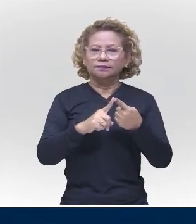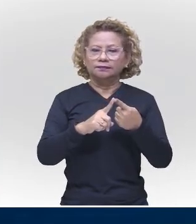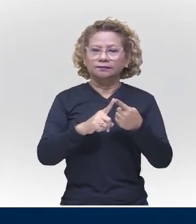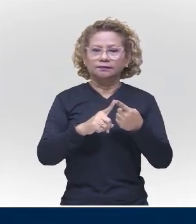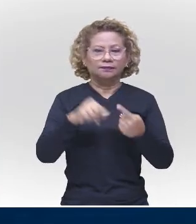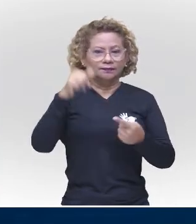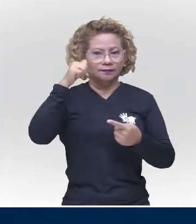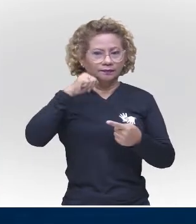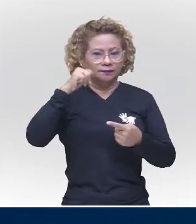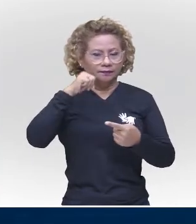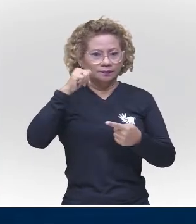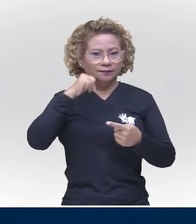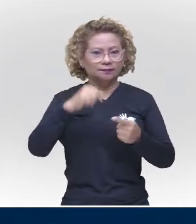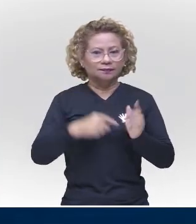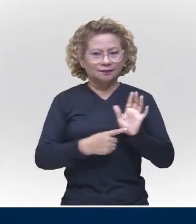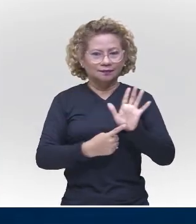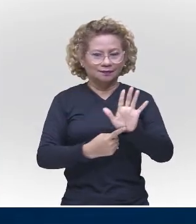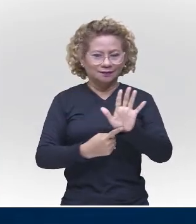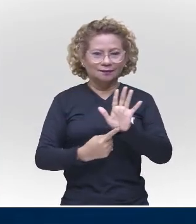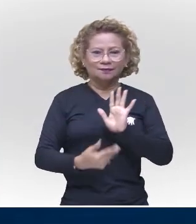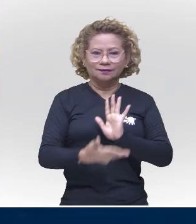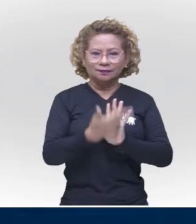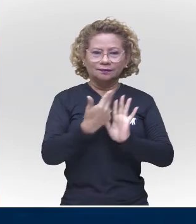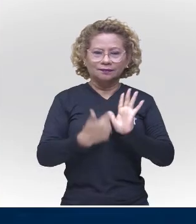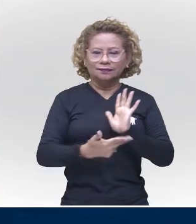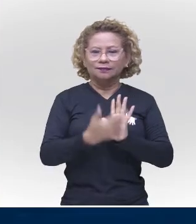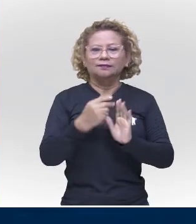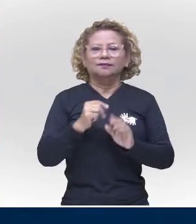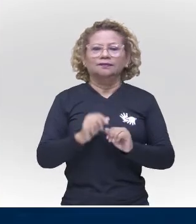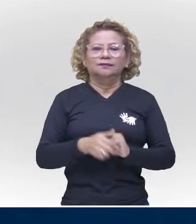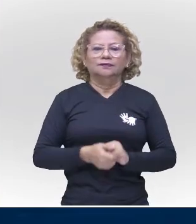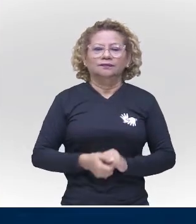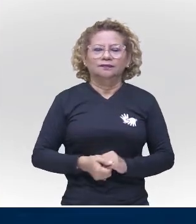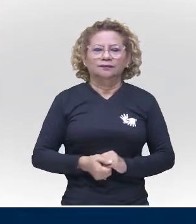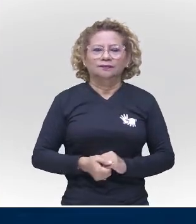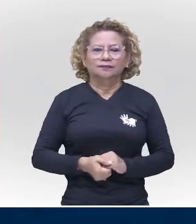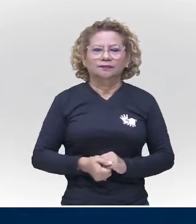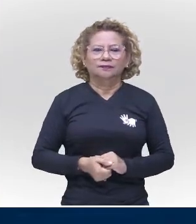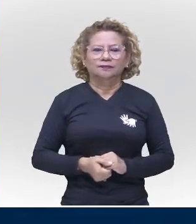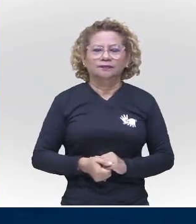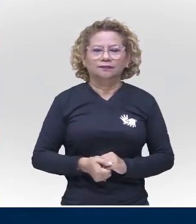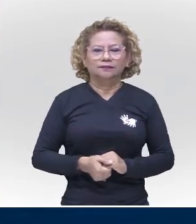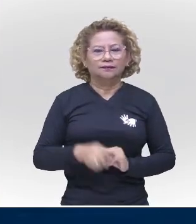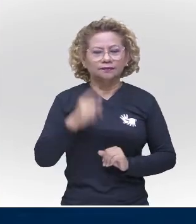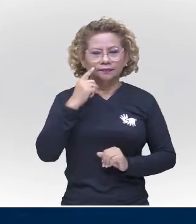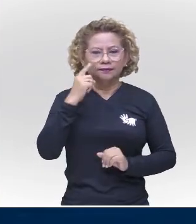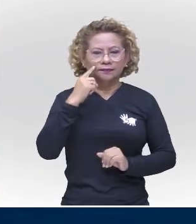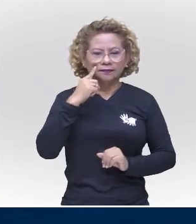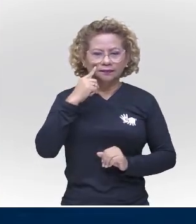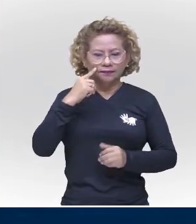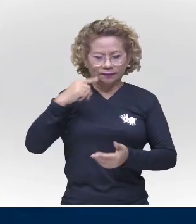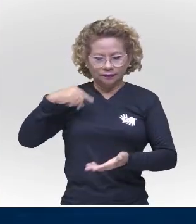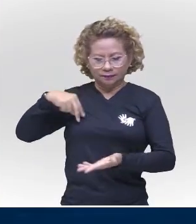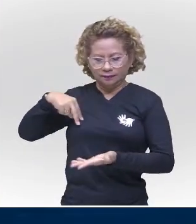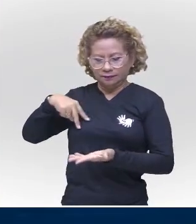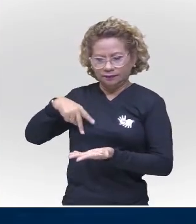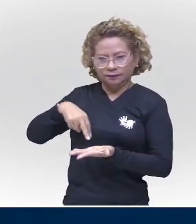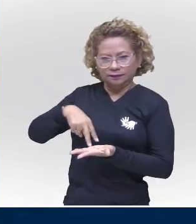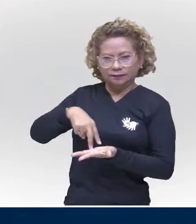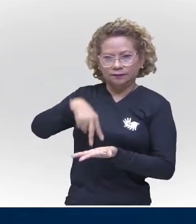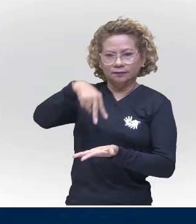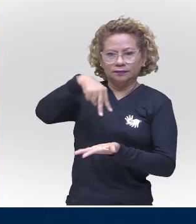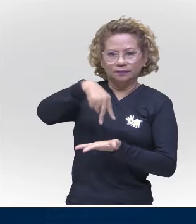nós temos um atleta fazendo a prova de cavalo com alças,